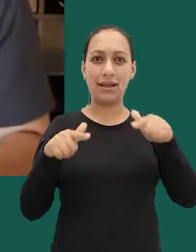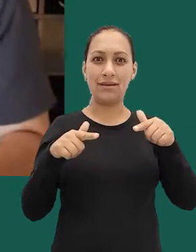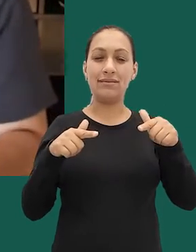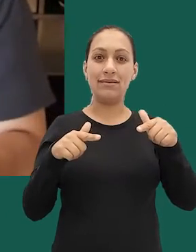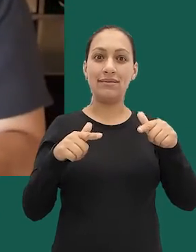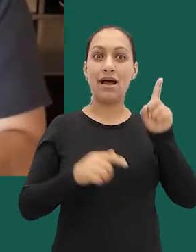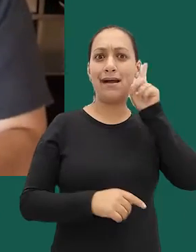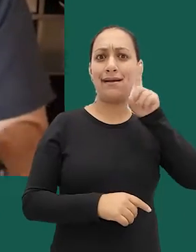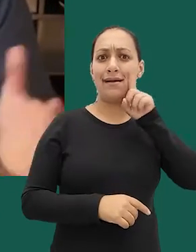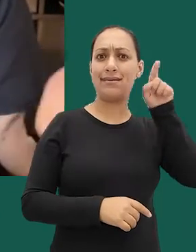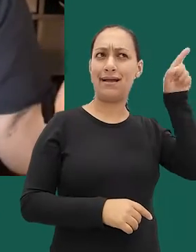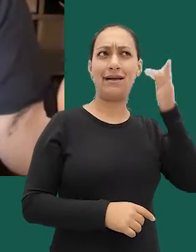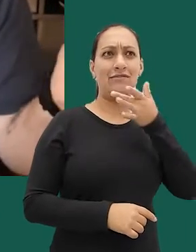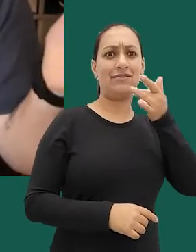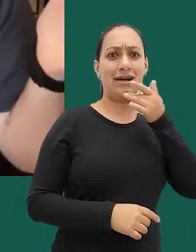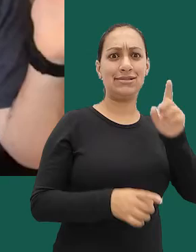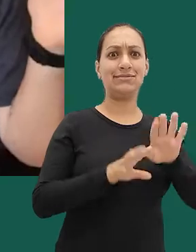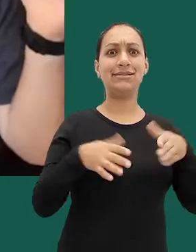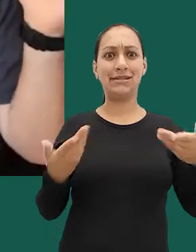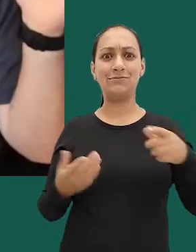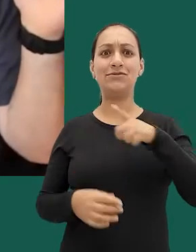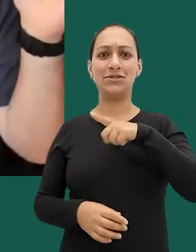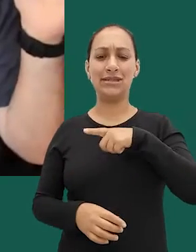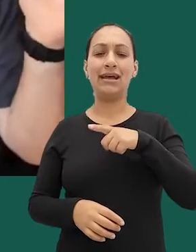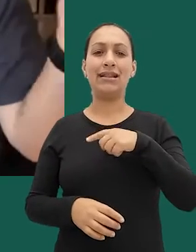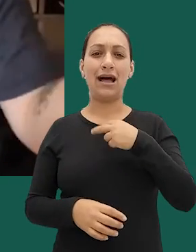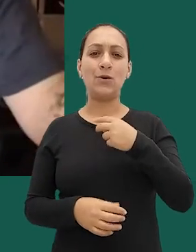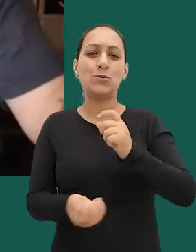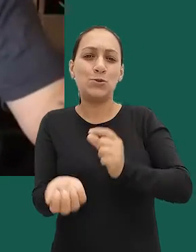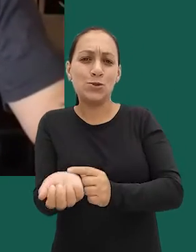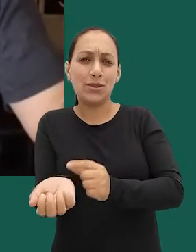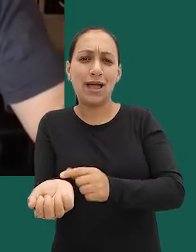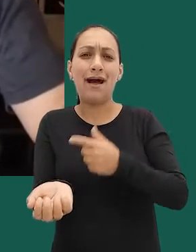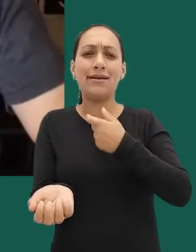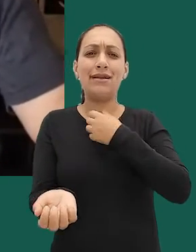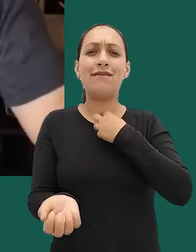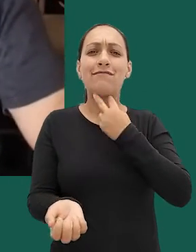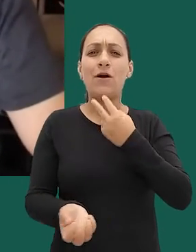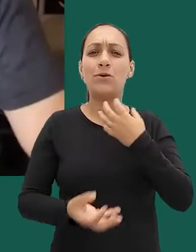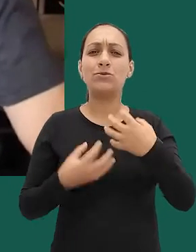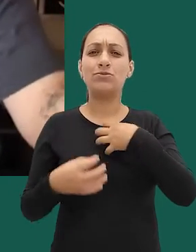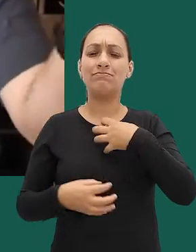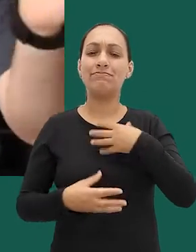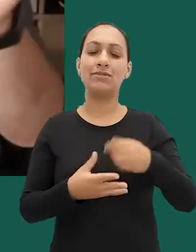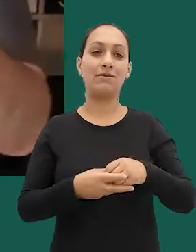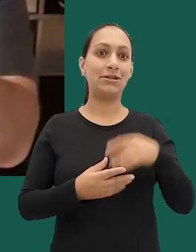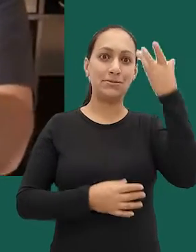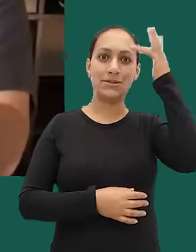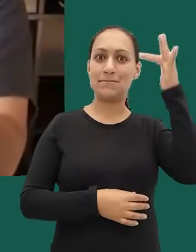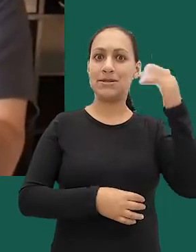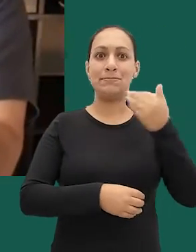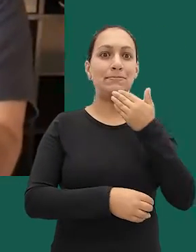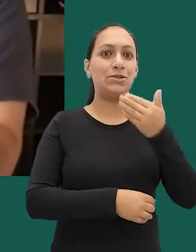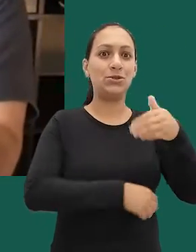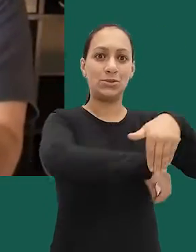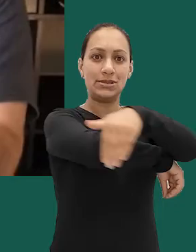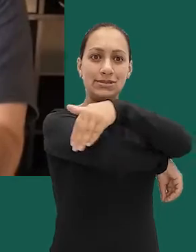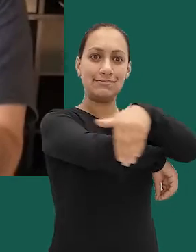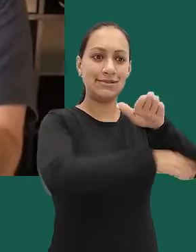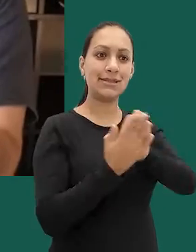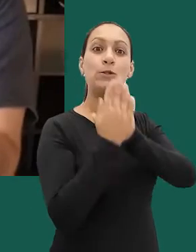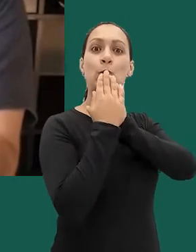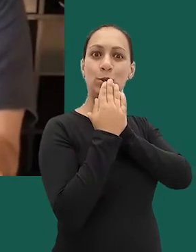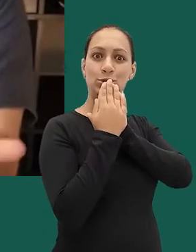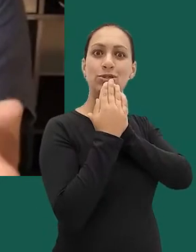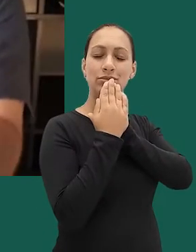Então foi desde um processo de eu não sei pedir o sanduíche na esquina para agora eu tenho um visto estudante, como